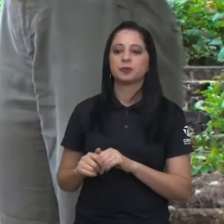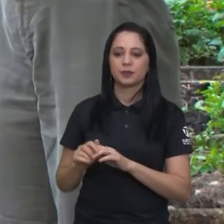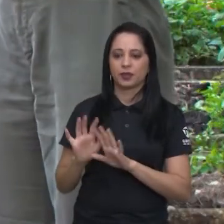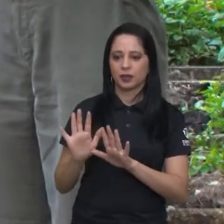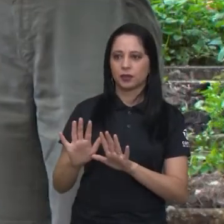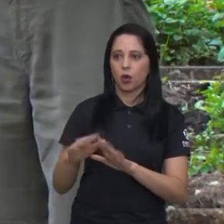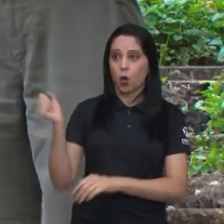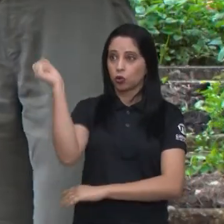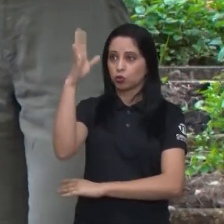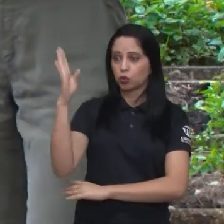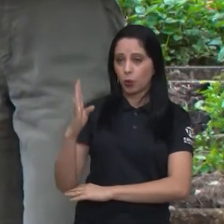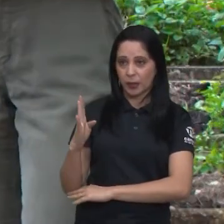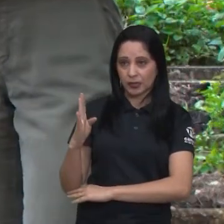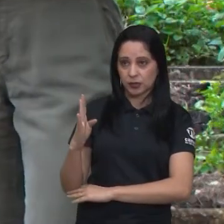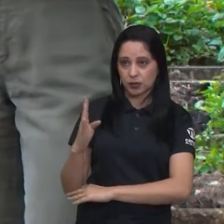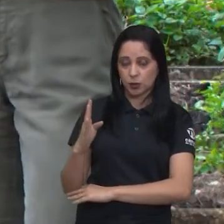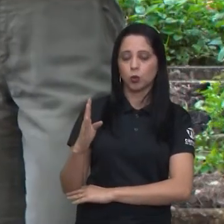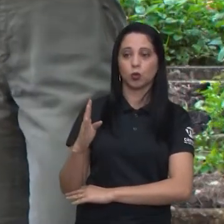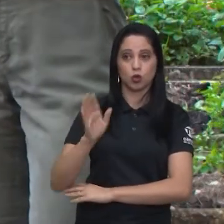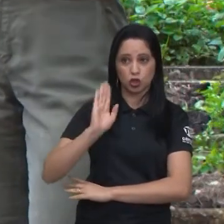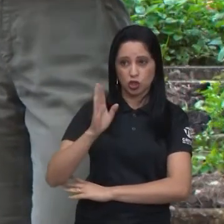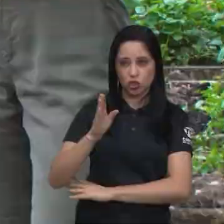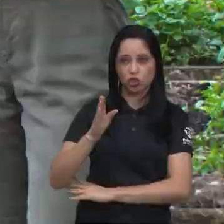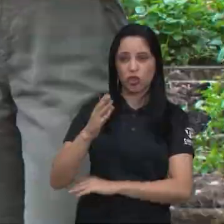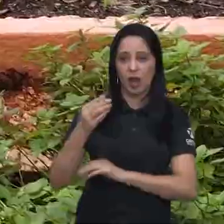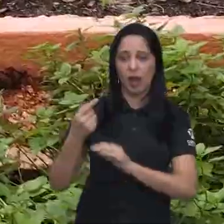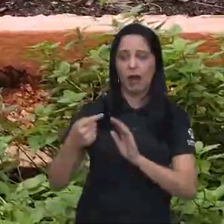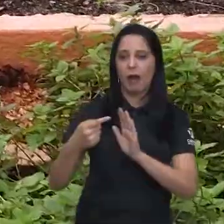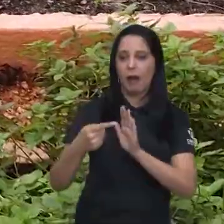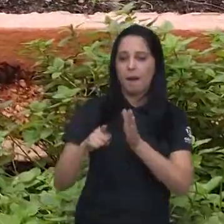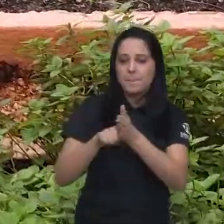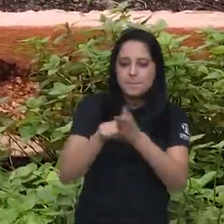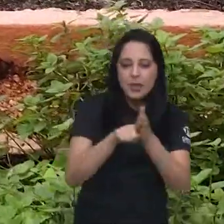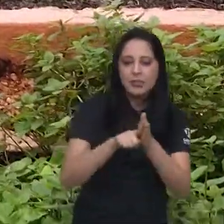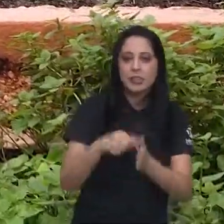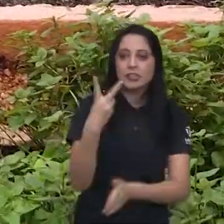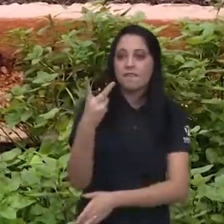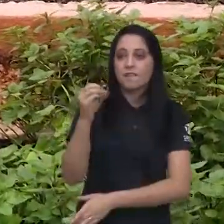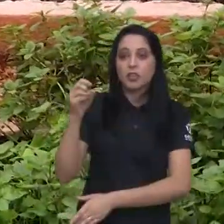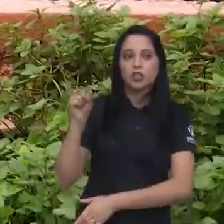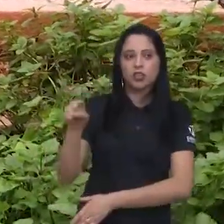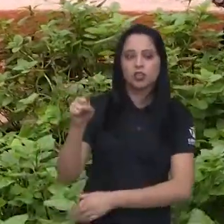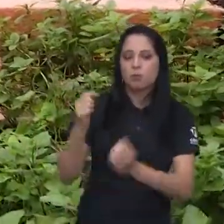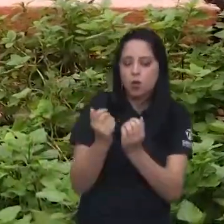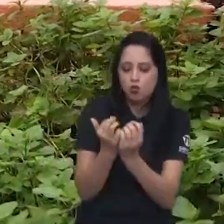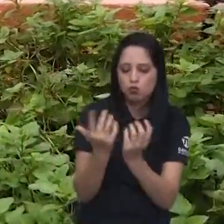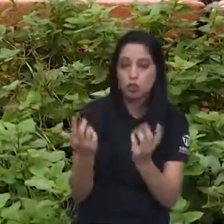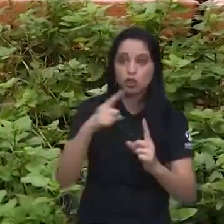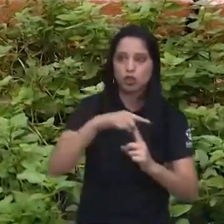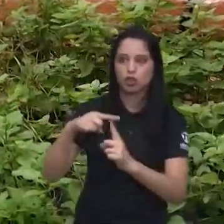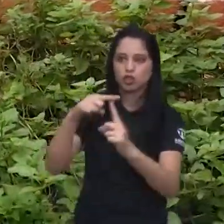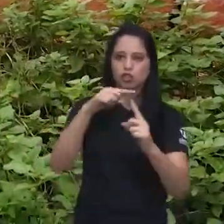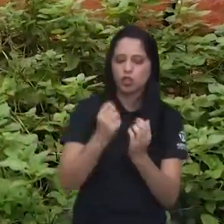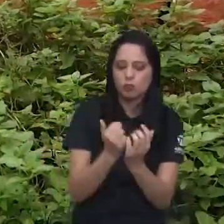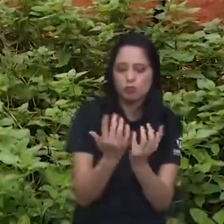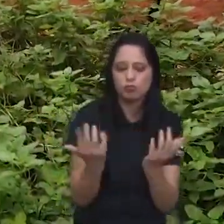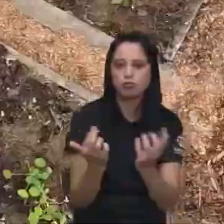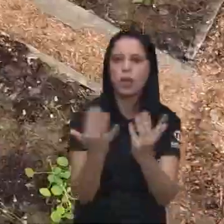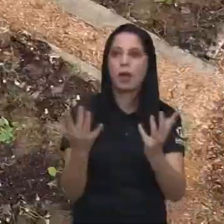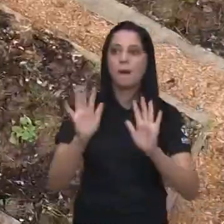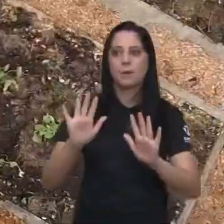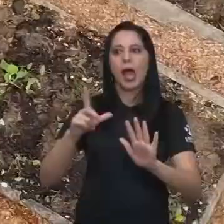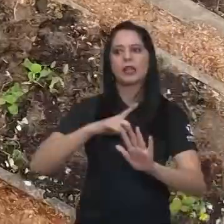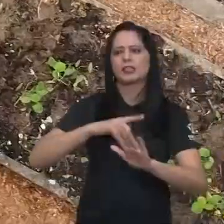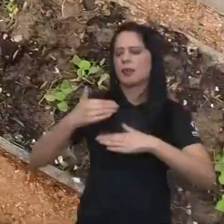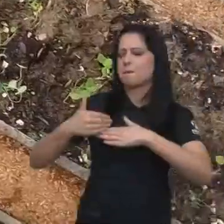gente tem no Brasil atualmente já catalogadas, já mapeadas mais de 20 mil espécies, mas a gente sabe que esse número é muito